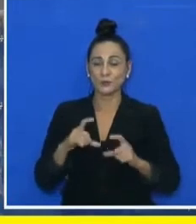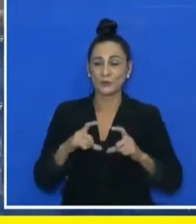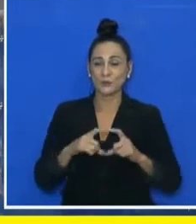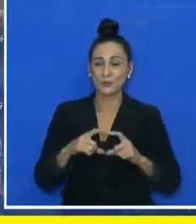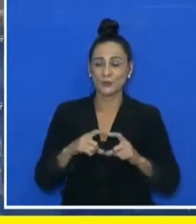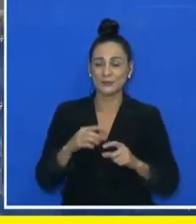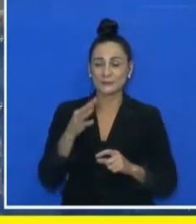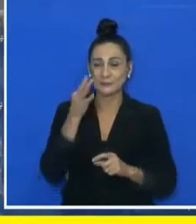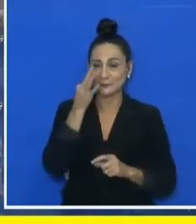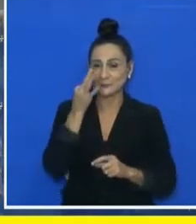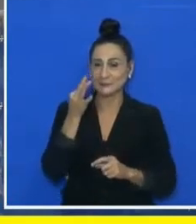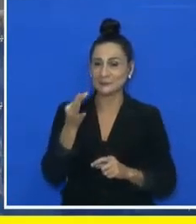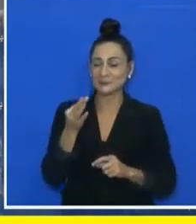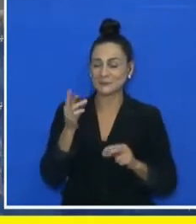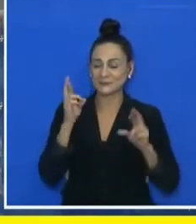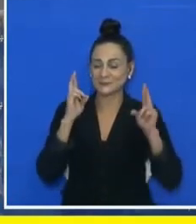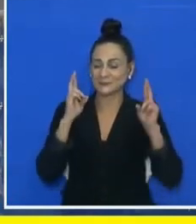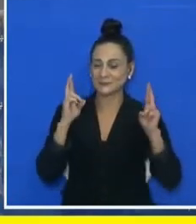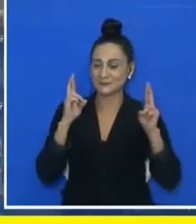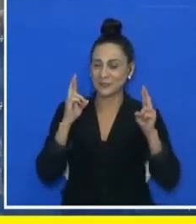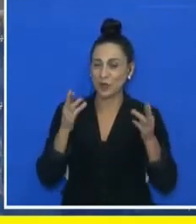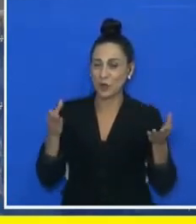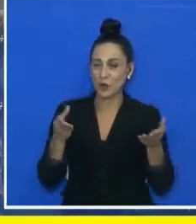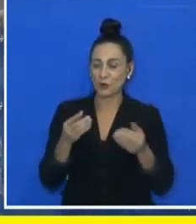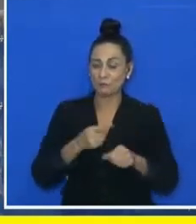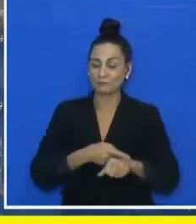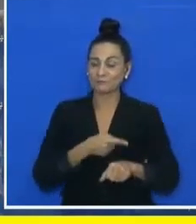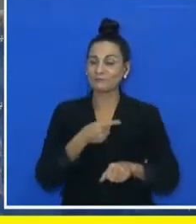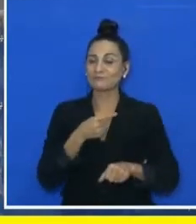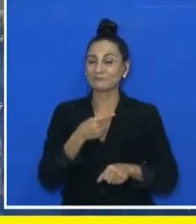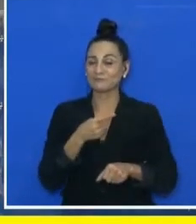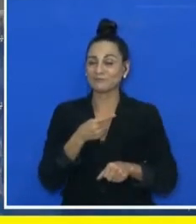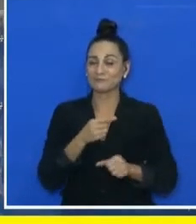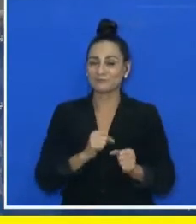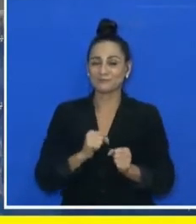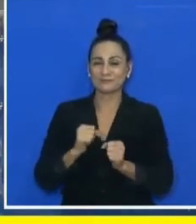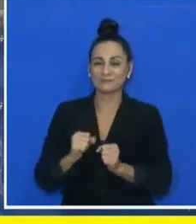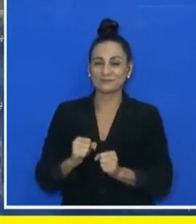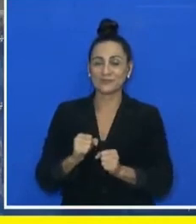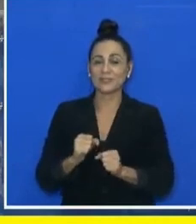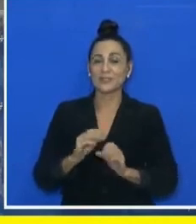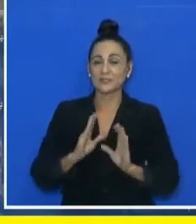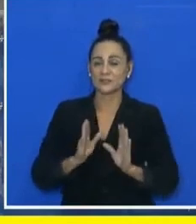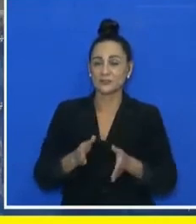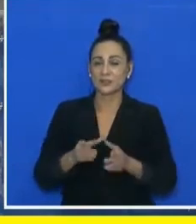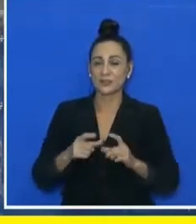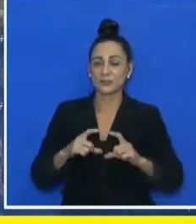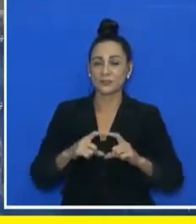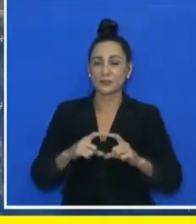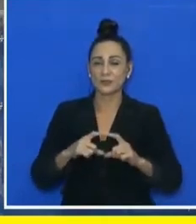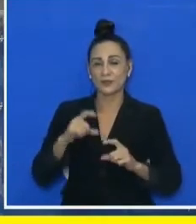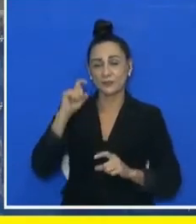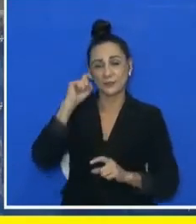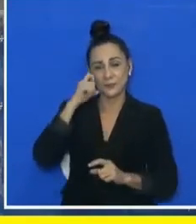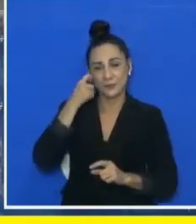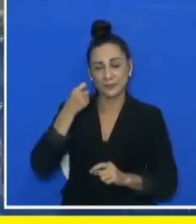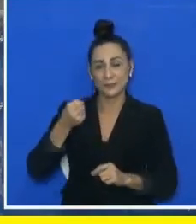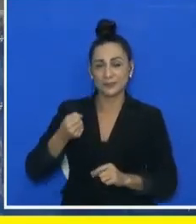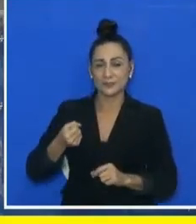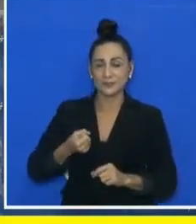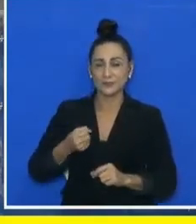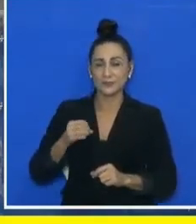bola. Atenção, cruze os dedos, pode ser agora. Já temos a bola. Bola preta